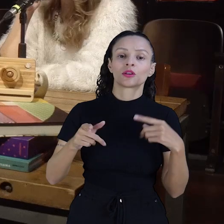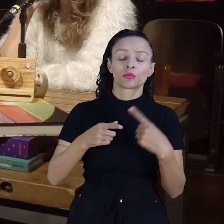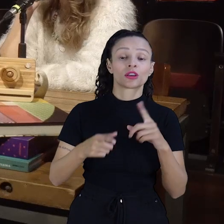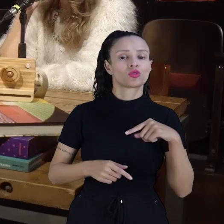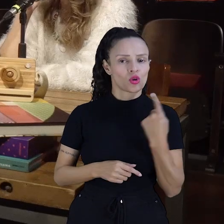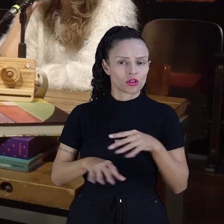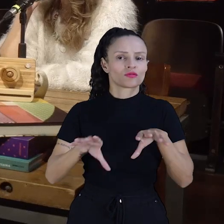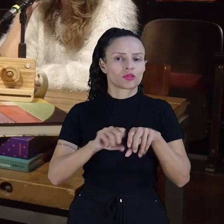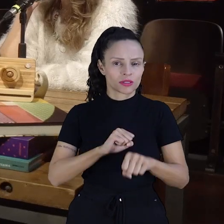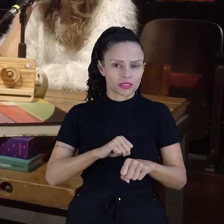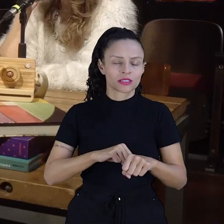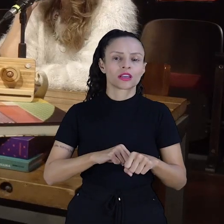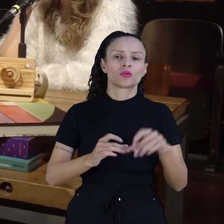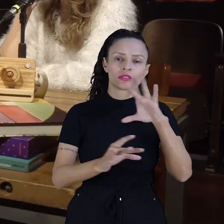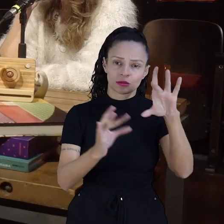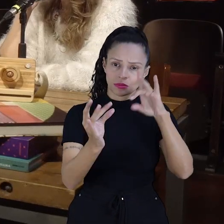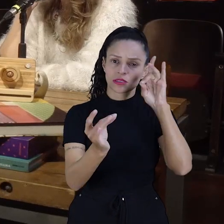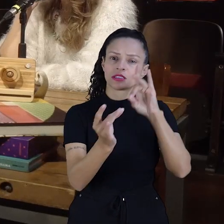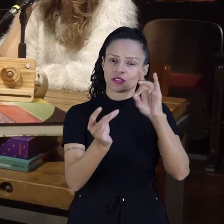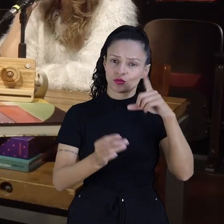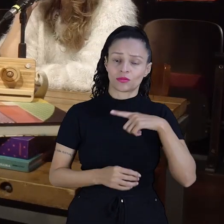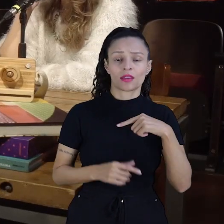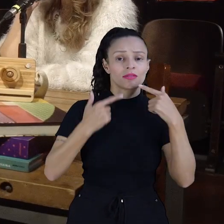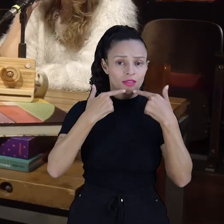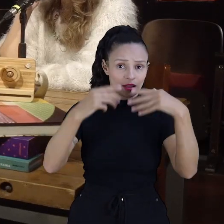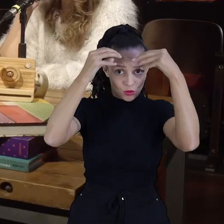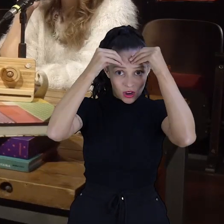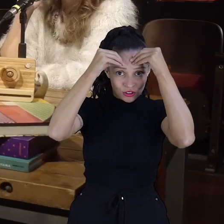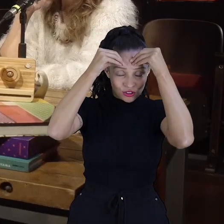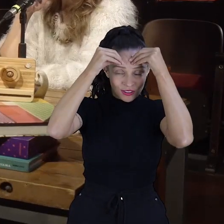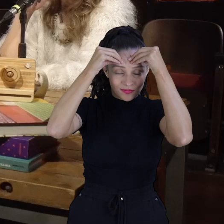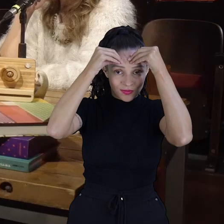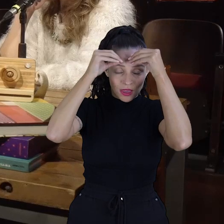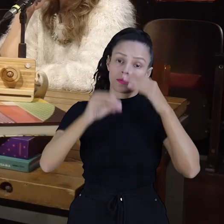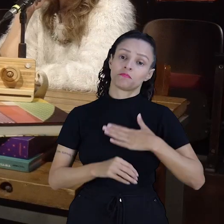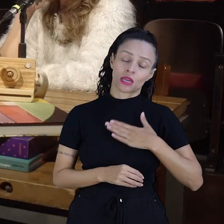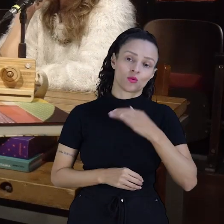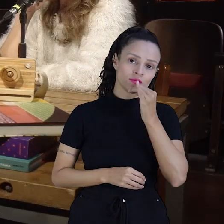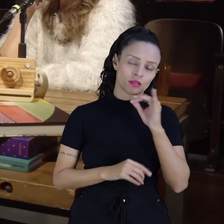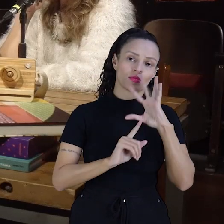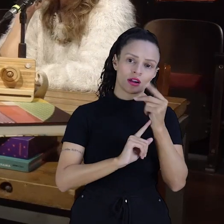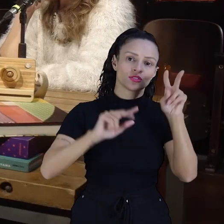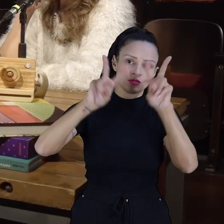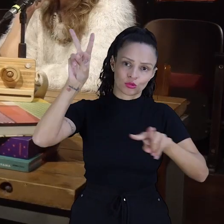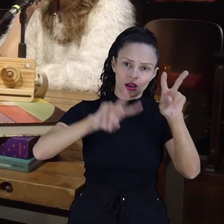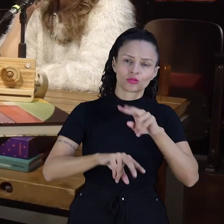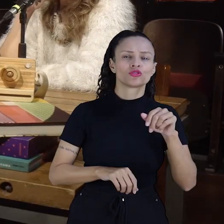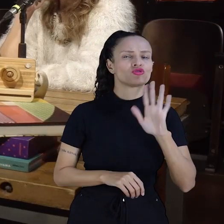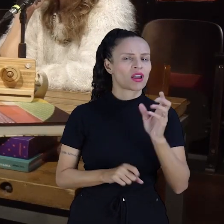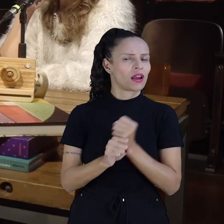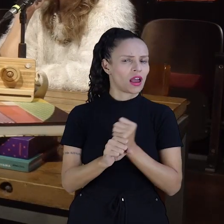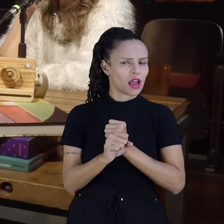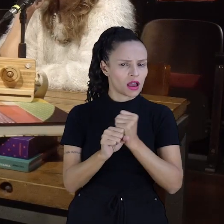nós temos a nossa formação específica, a nossa especificidade na nossa linguagem. No meu caso, artes visuais. E eu